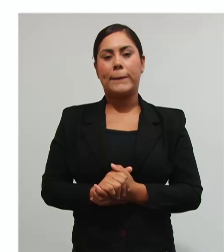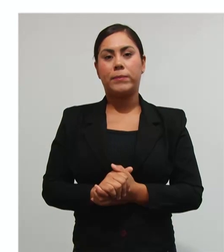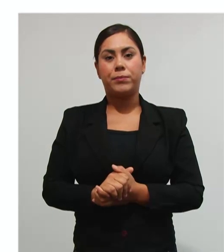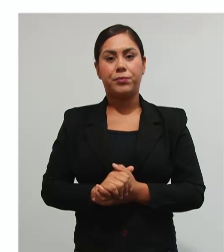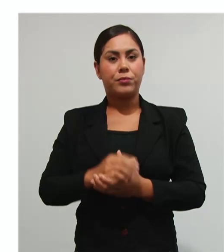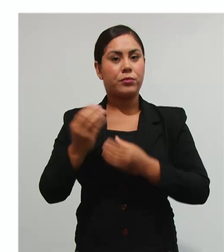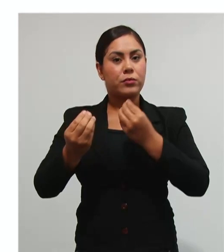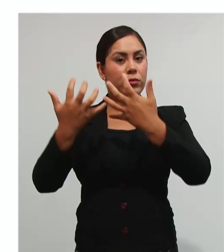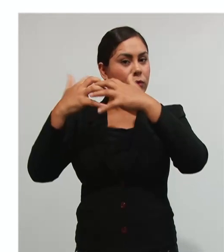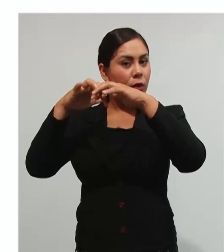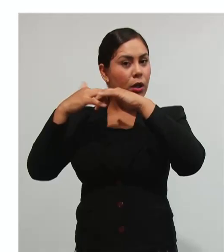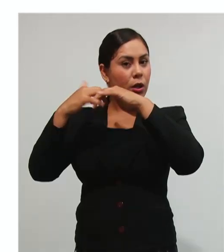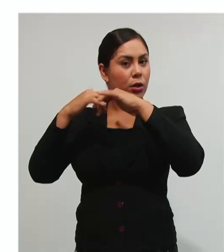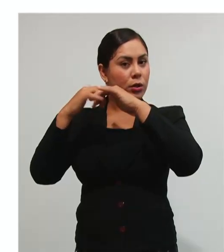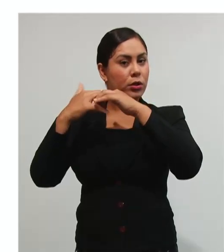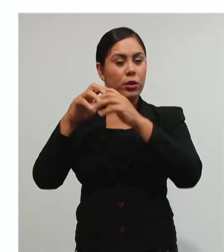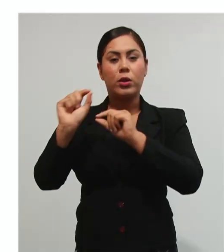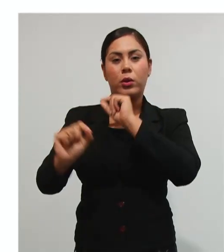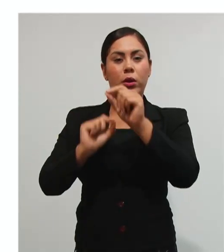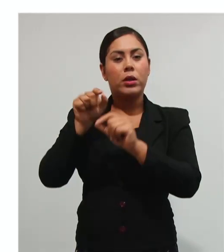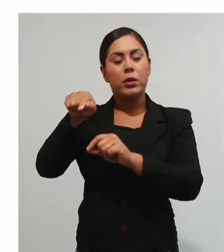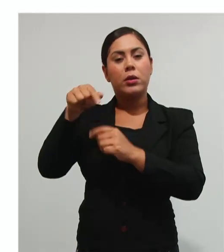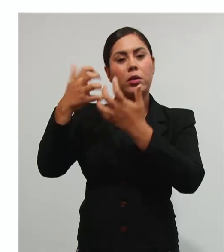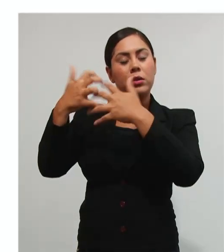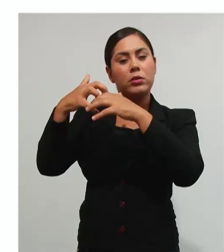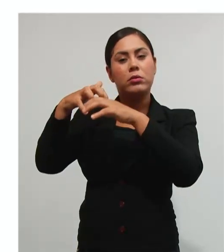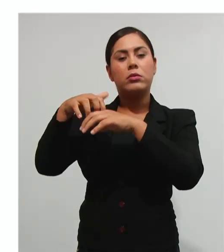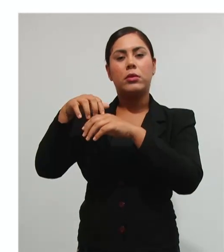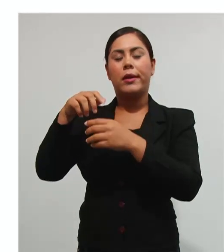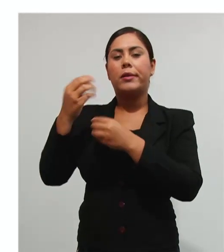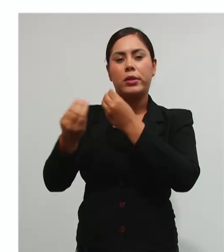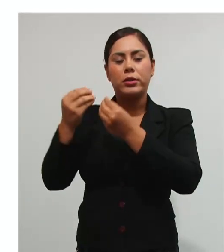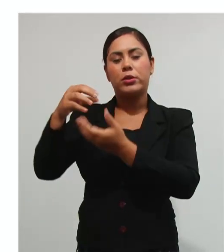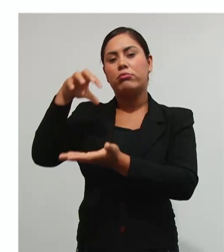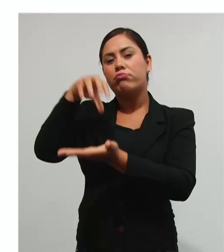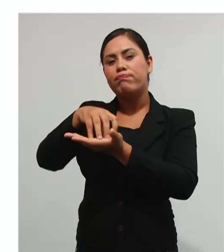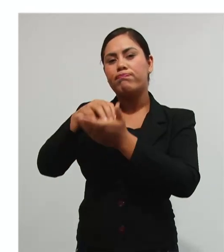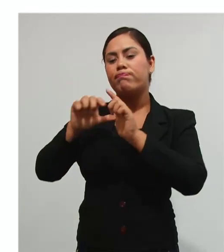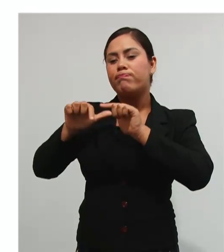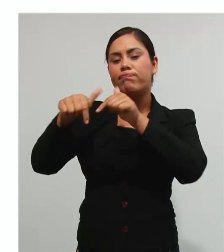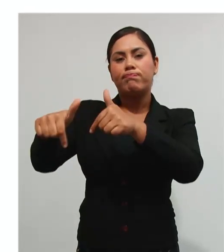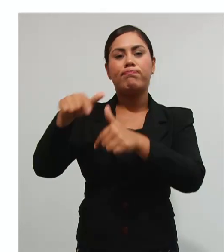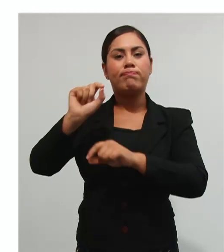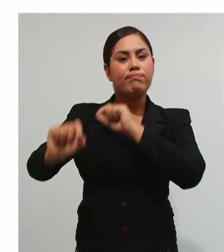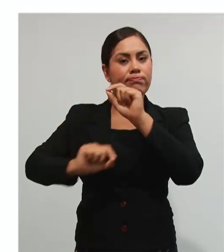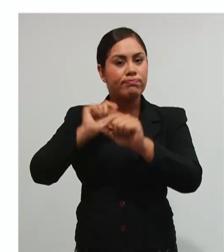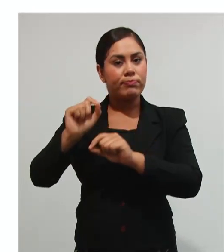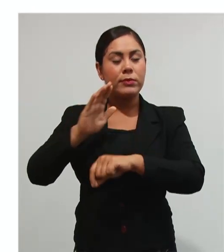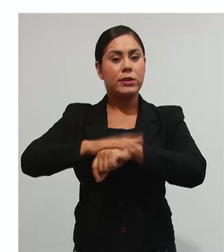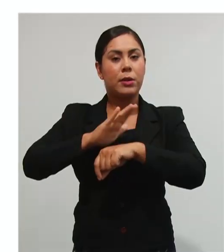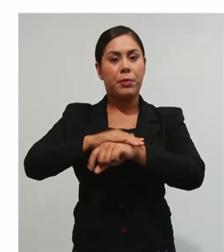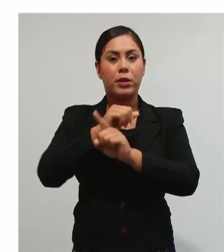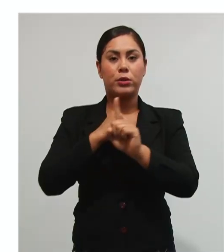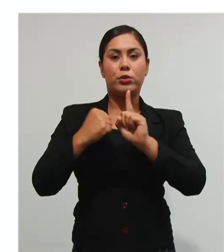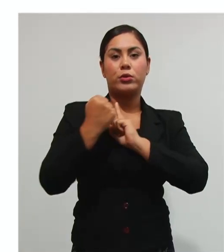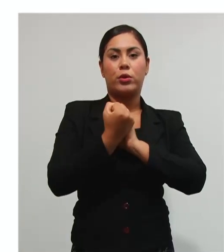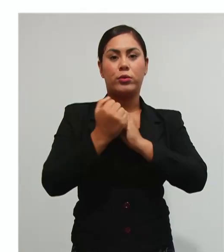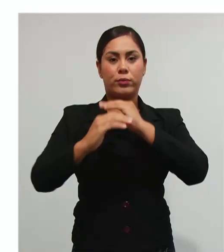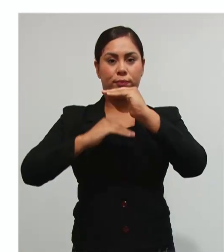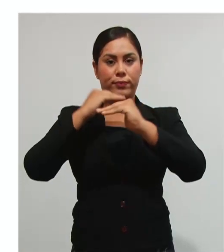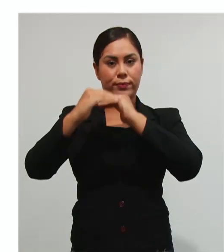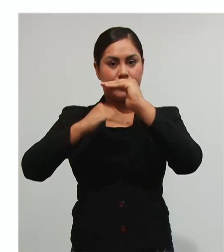A cognição situada é uma concepção importante nas abordagens